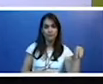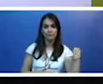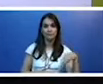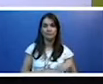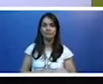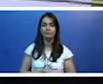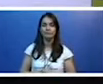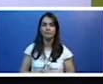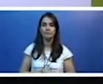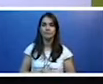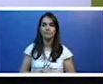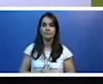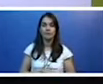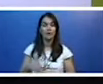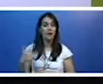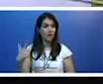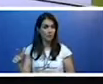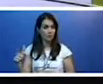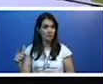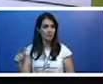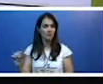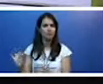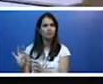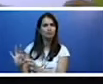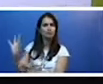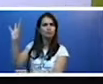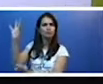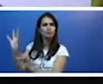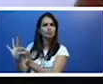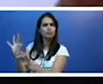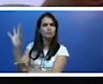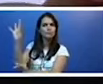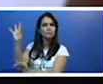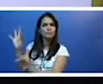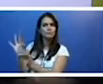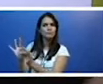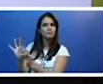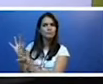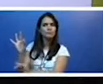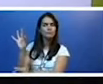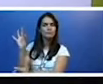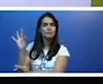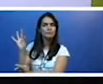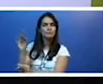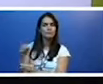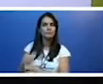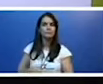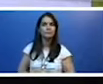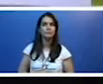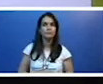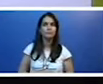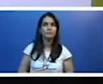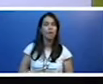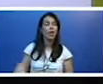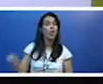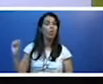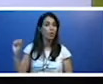centímetros. E a figura D, aliás, tem quase 3, né? E a